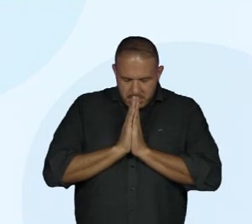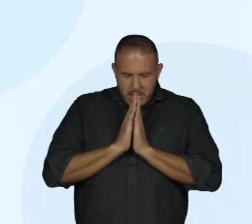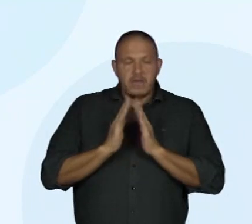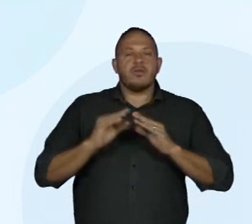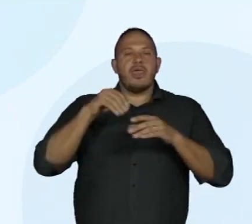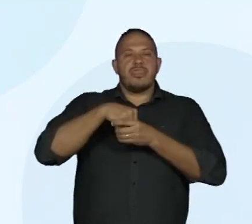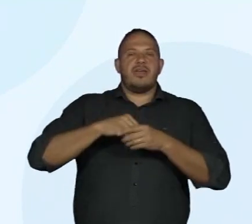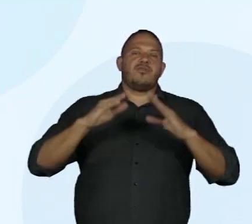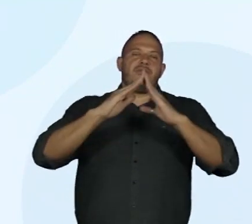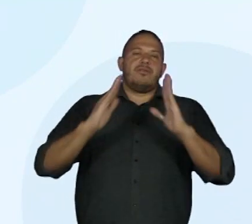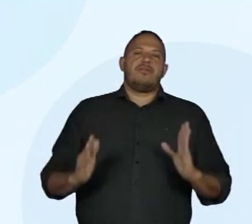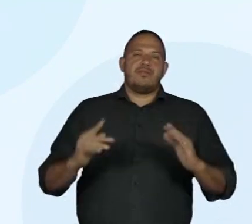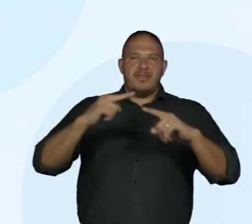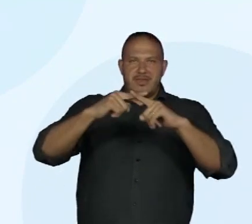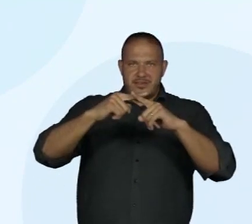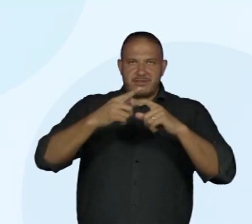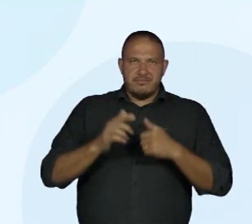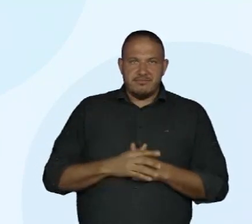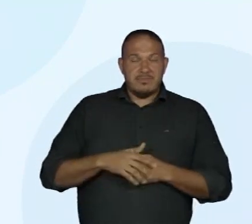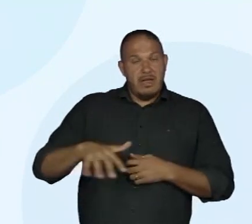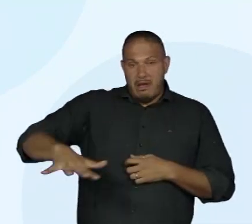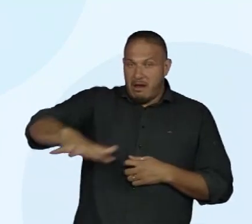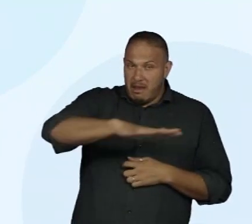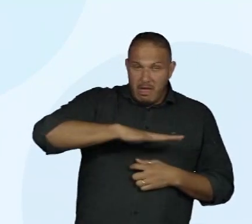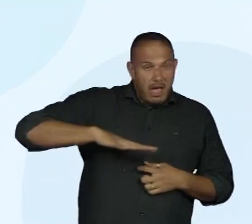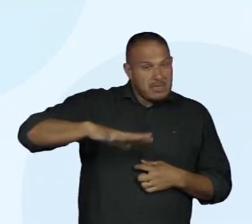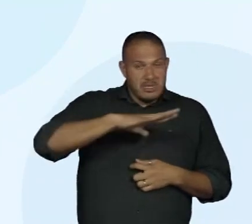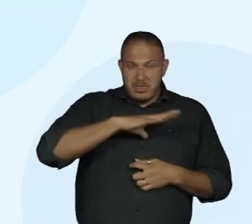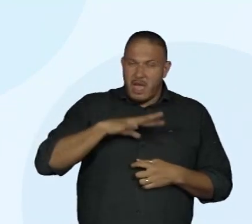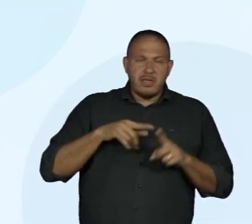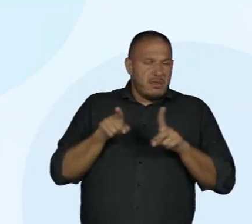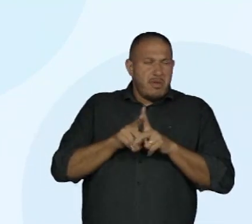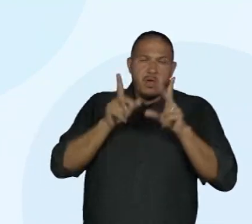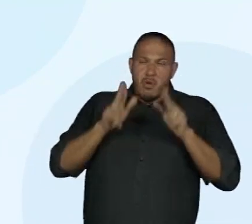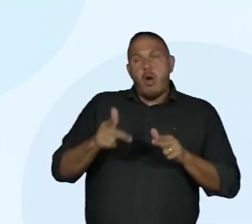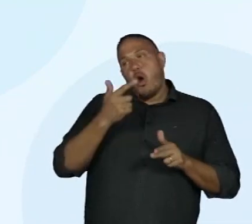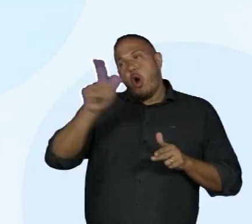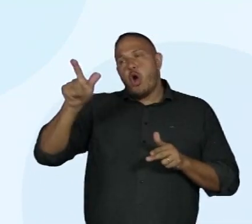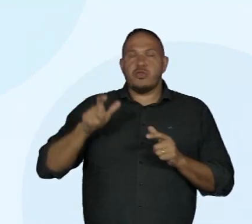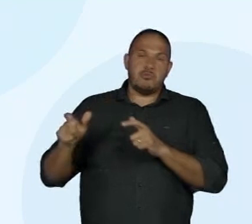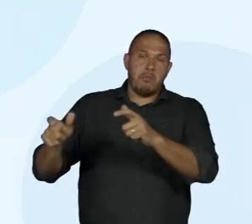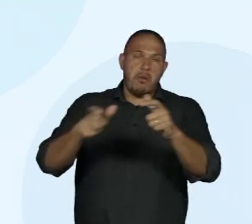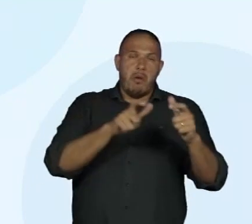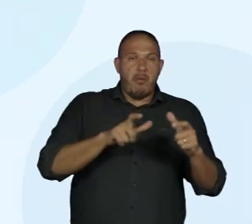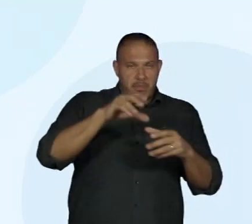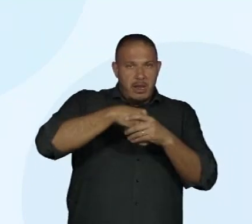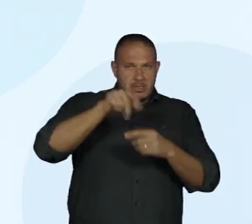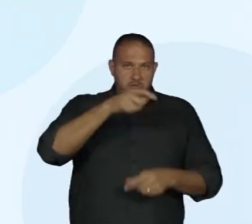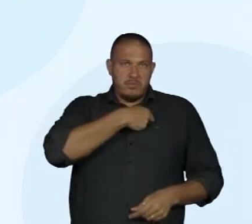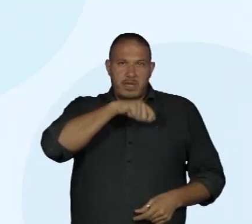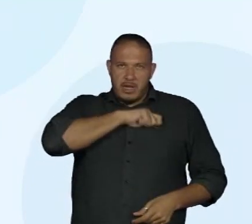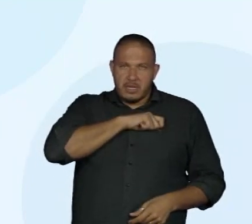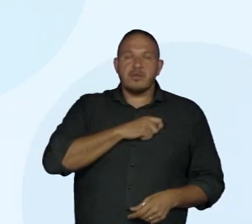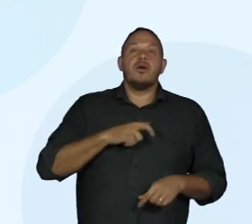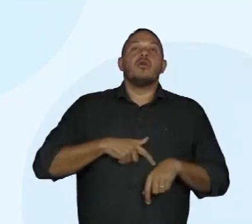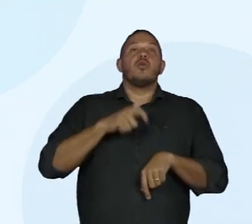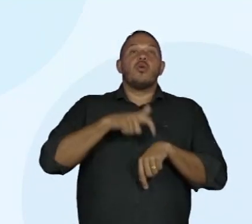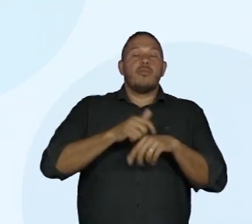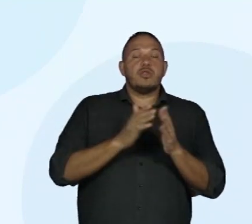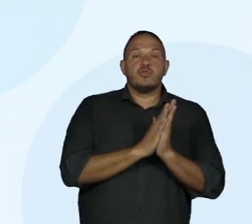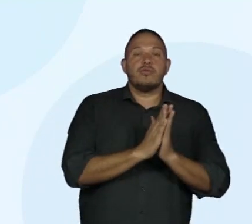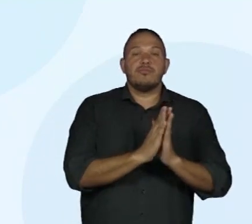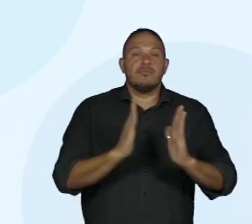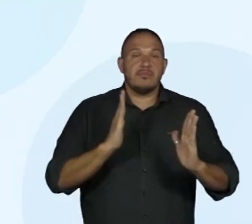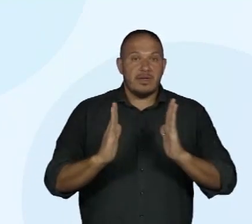pessoas rezam na catedral. A cidade, assim como outras regiões do país, entrou na chamada fase